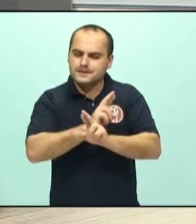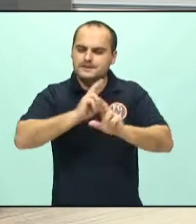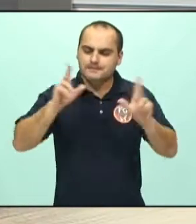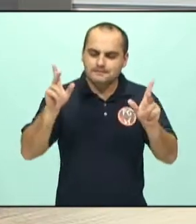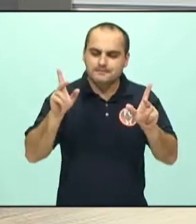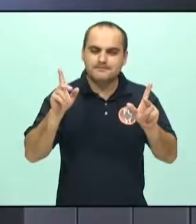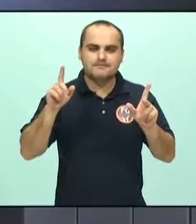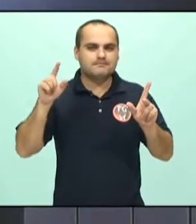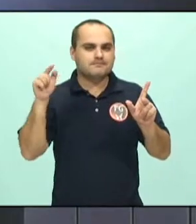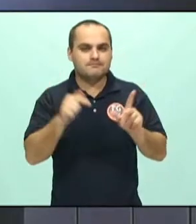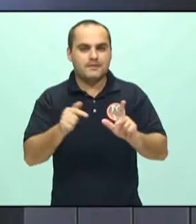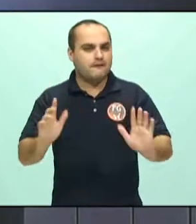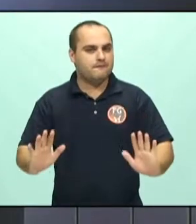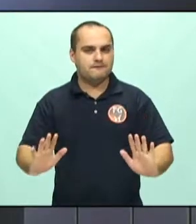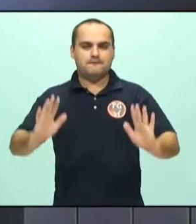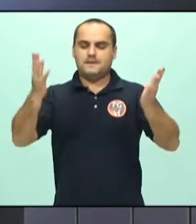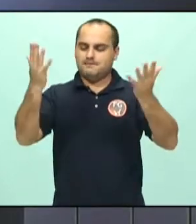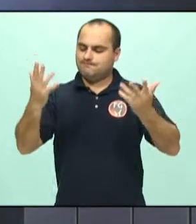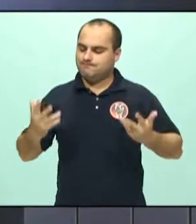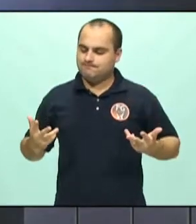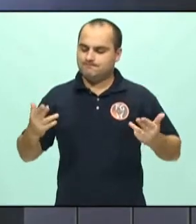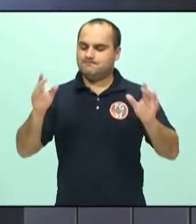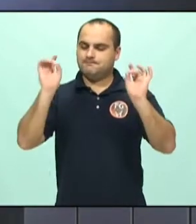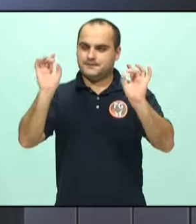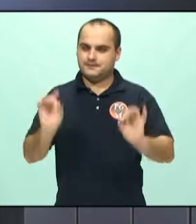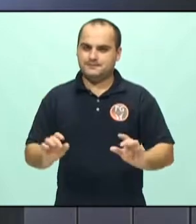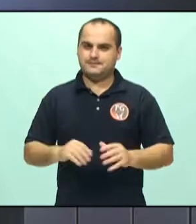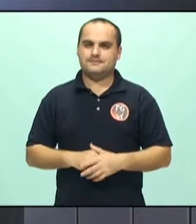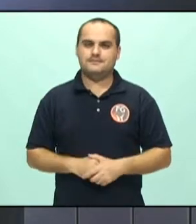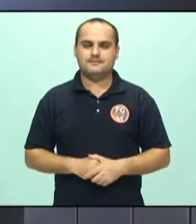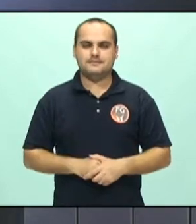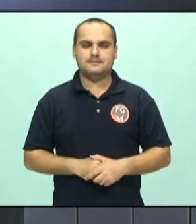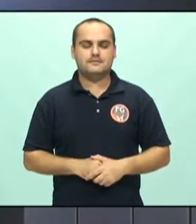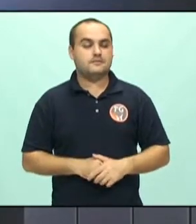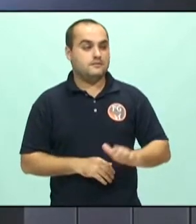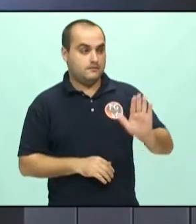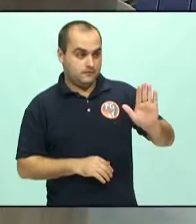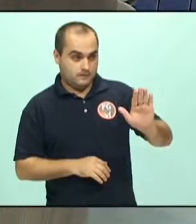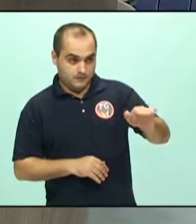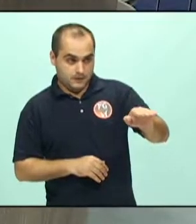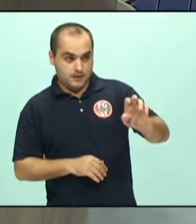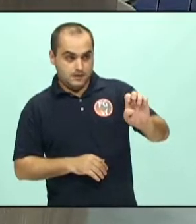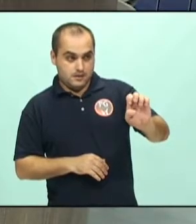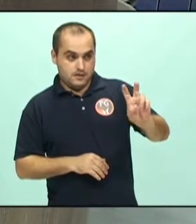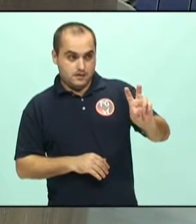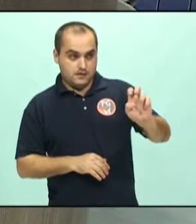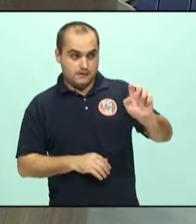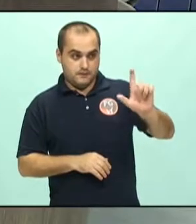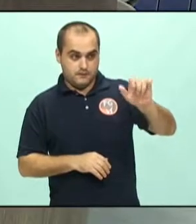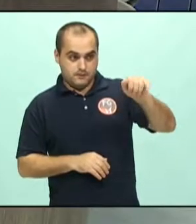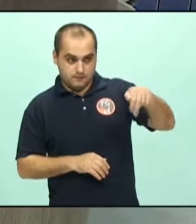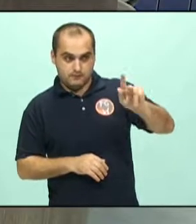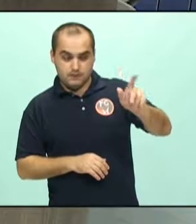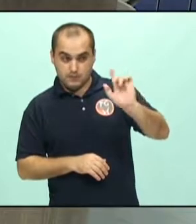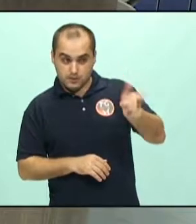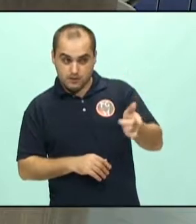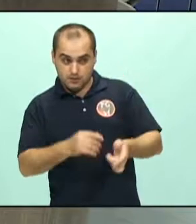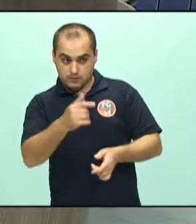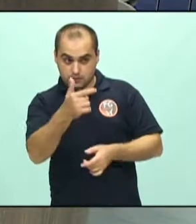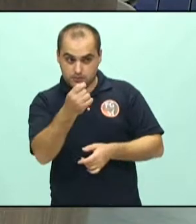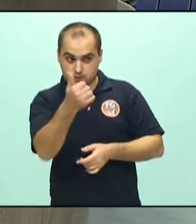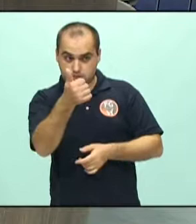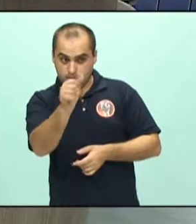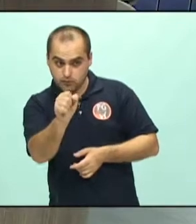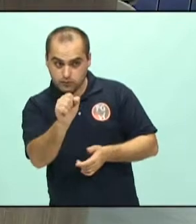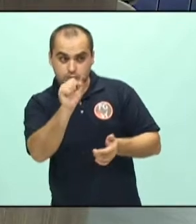para o nosso evento. Então, as 2 grandes diferenças são essas. Evelyn, você já está envolvida no projeto desde a primeira edição. Conta pra gente